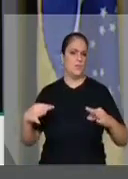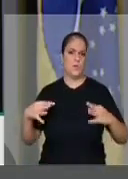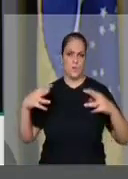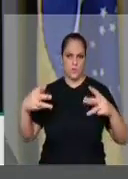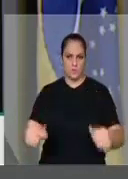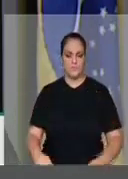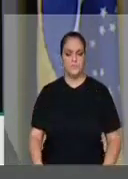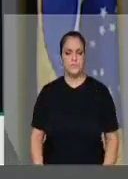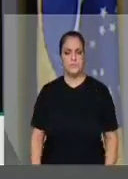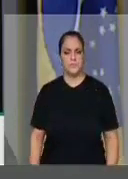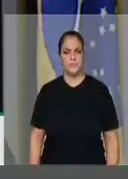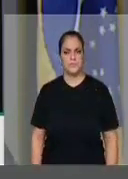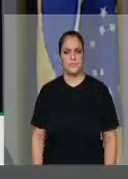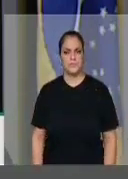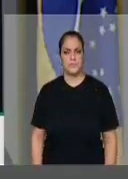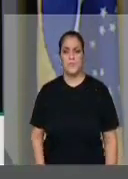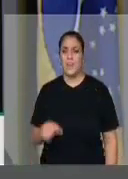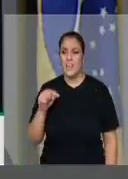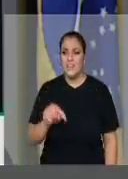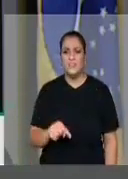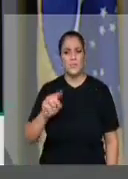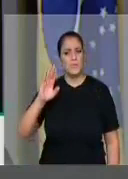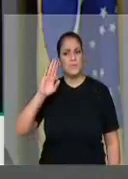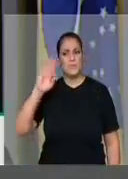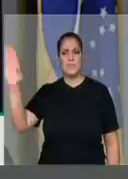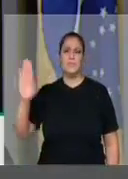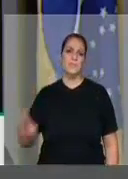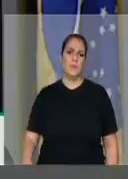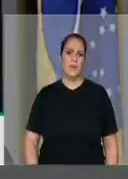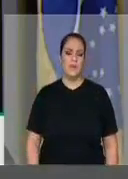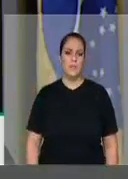federal. Esta é a grande reforma.